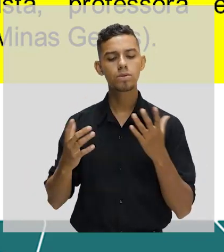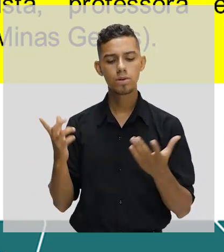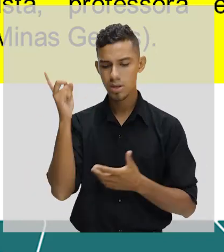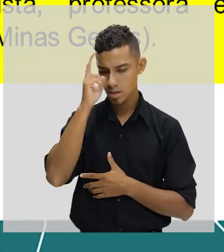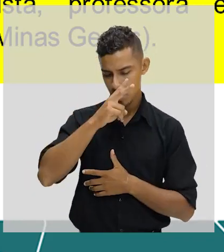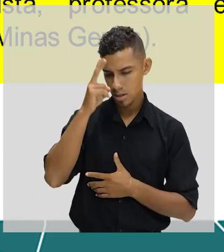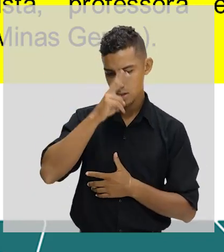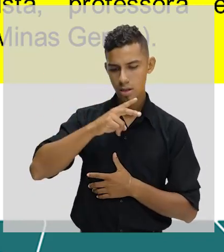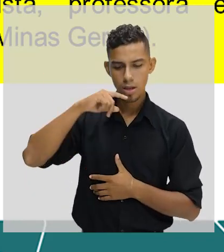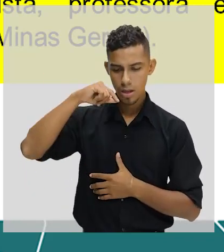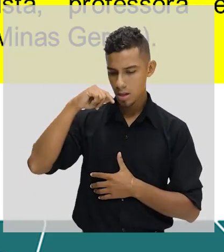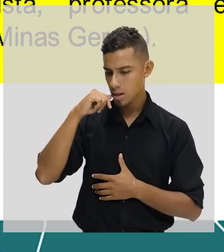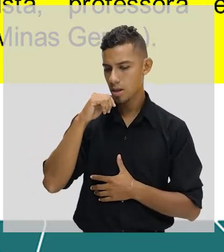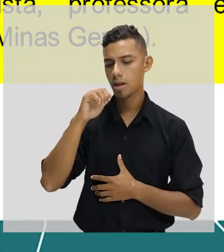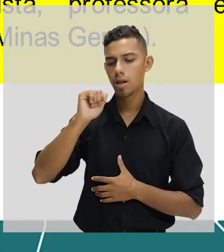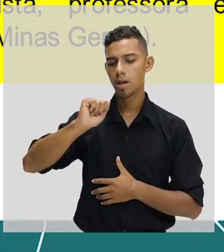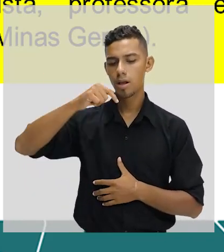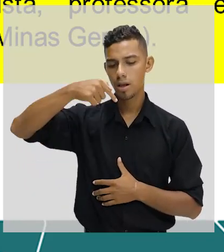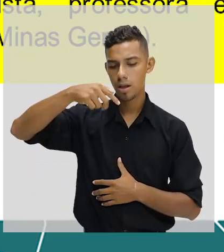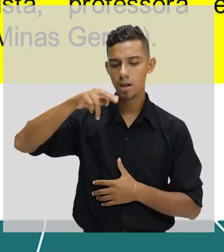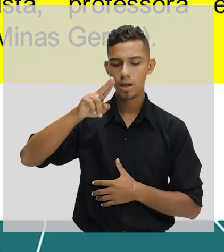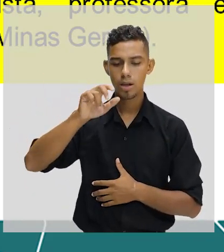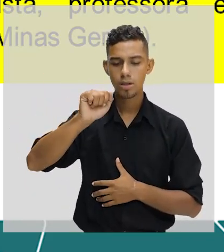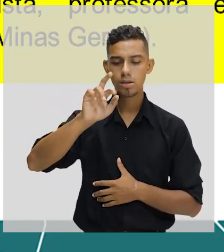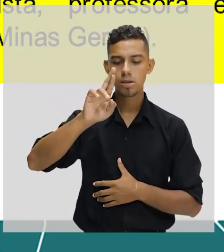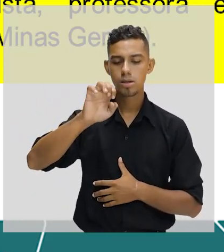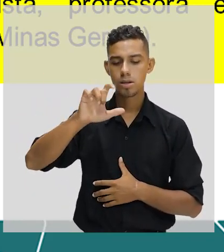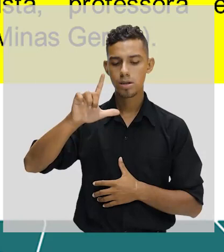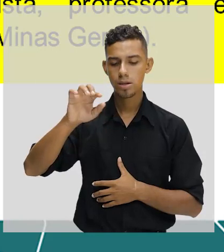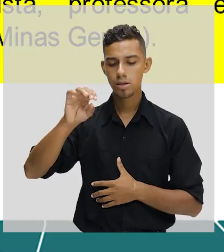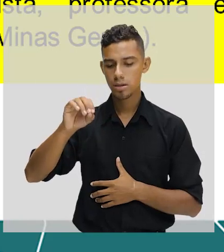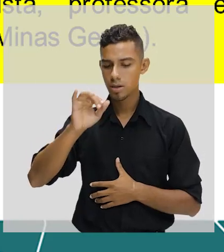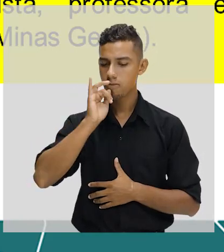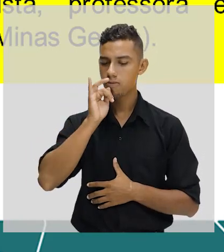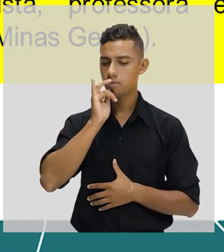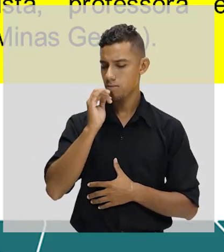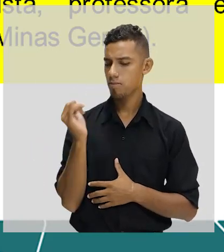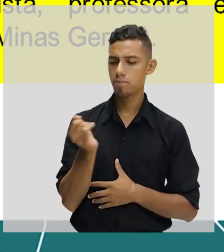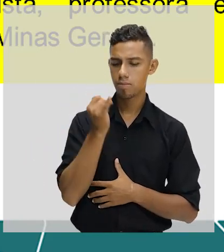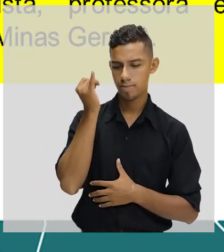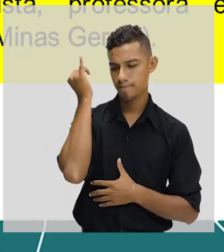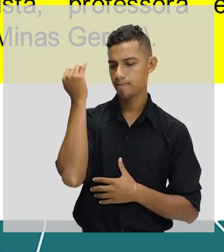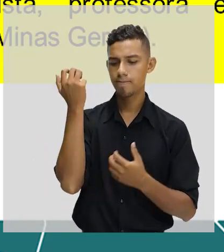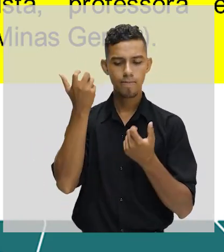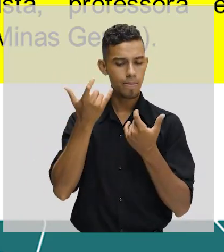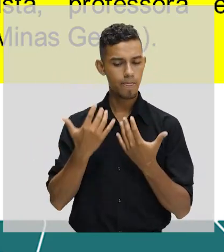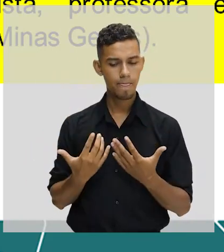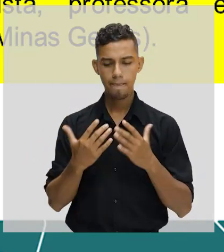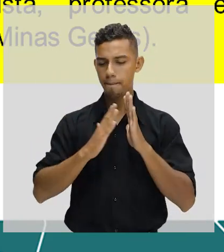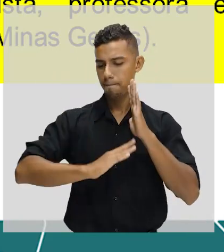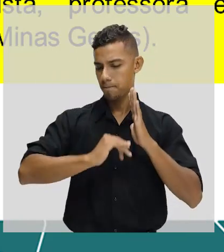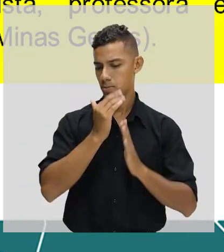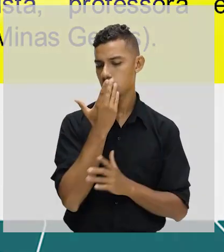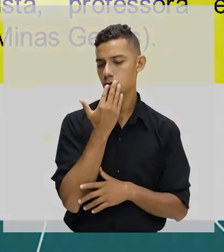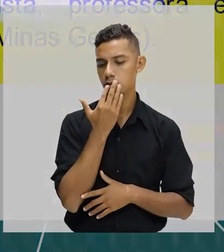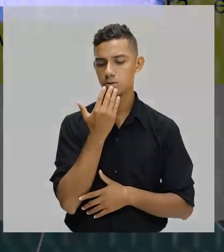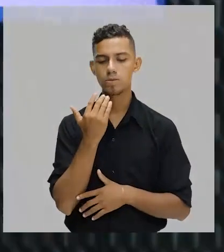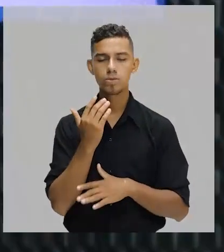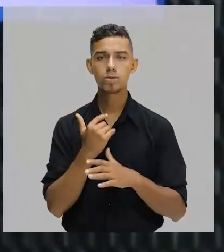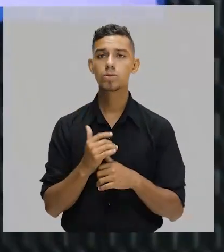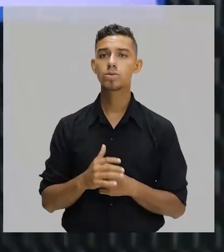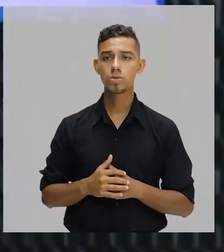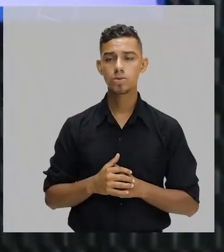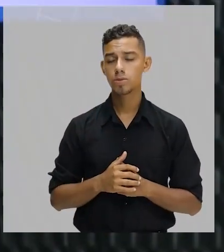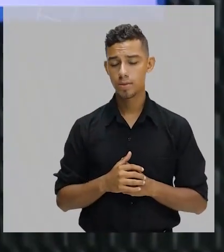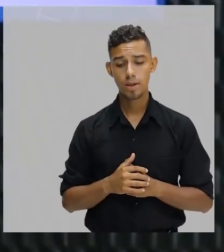lápis aquarelado que eu falei para vocês no início da aula? Pois é, esse lápis aquarelado ele é interessante. Você risca com um lápis de cor e depois você pode pegar um pincel meio